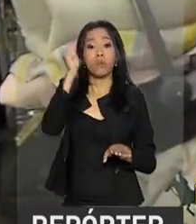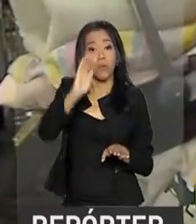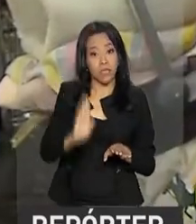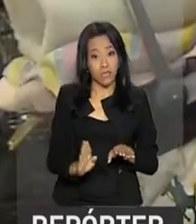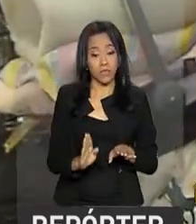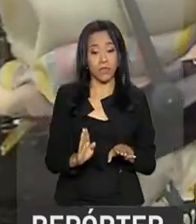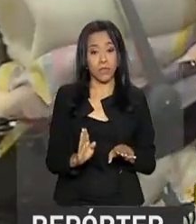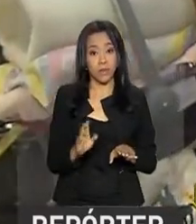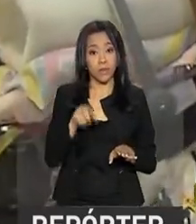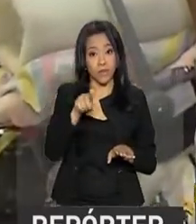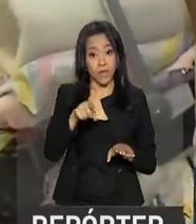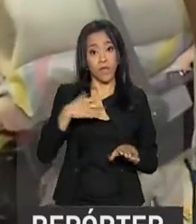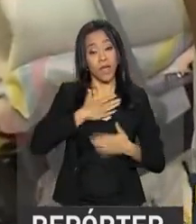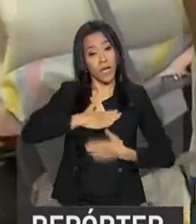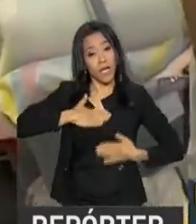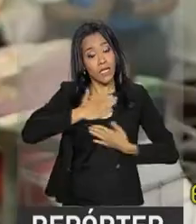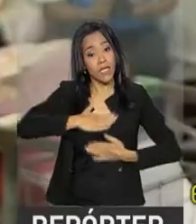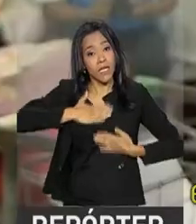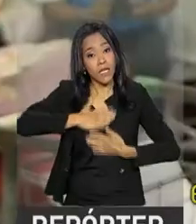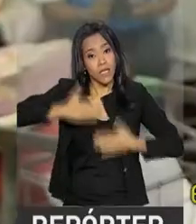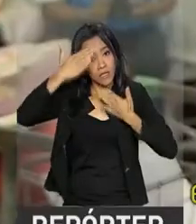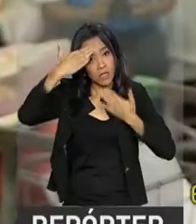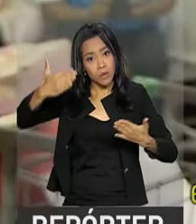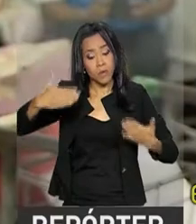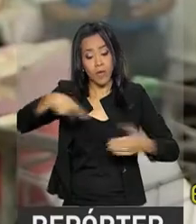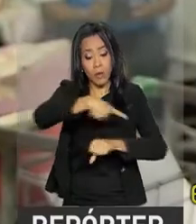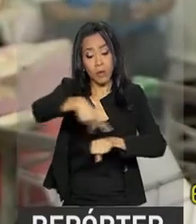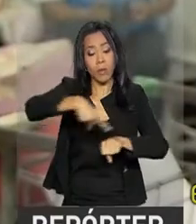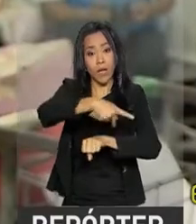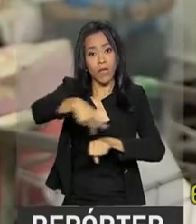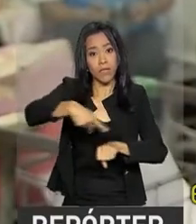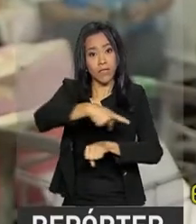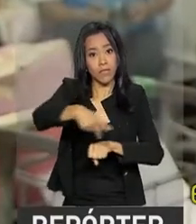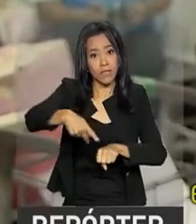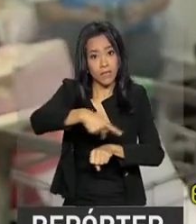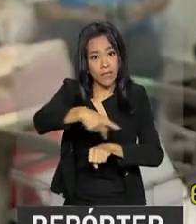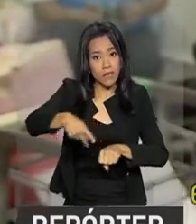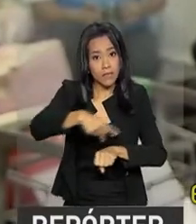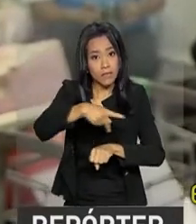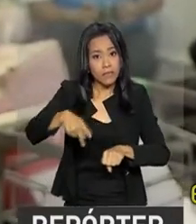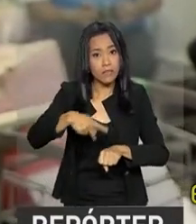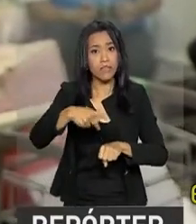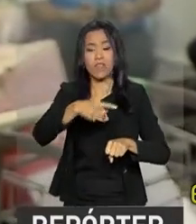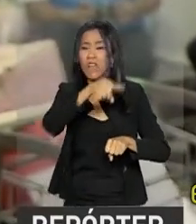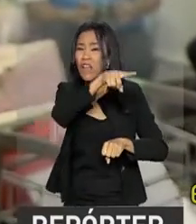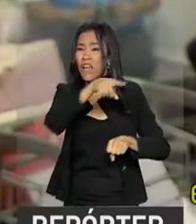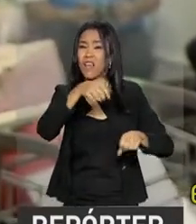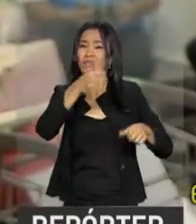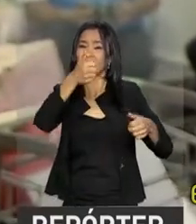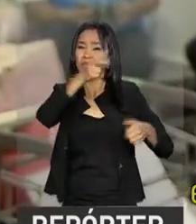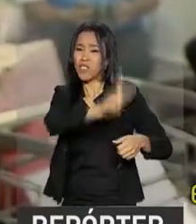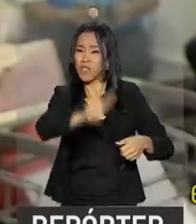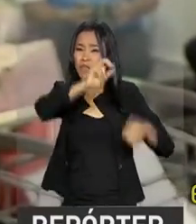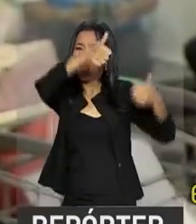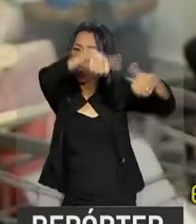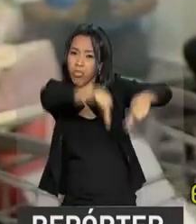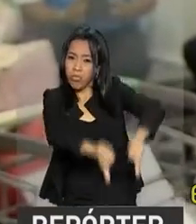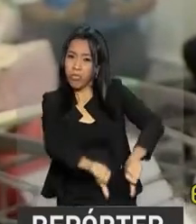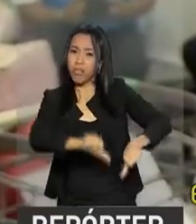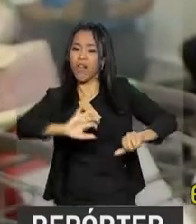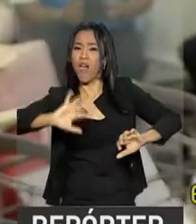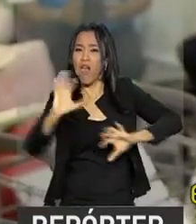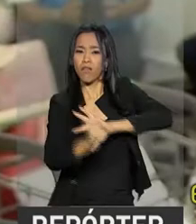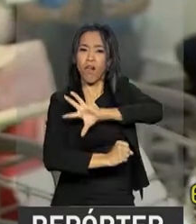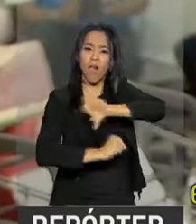brasileños. Le agradezco mucho, mucho. Un país que está completamente en la ruina, okay, saqueada